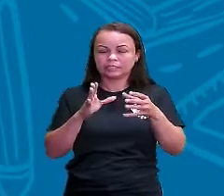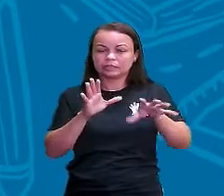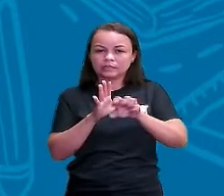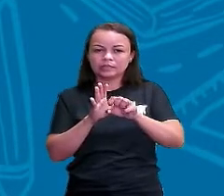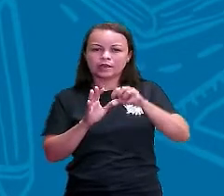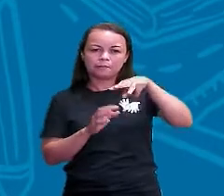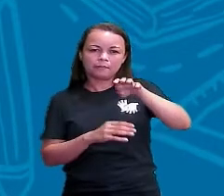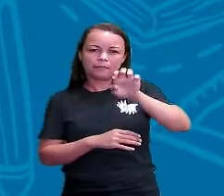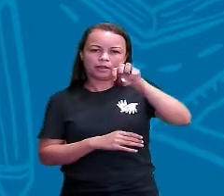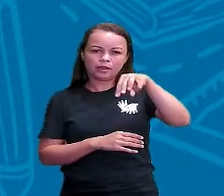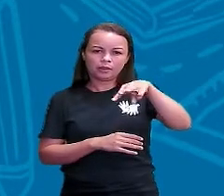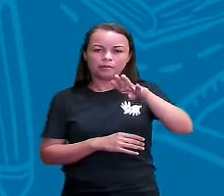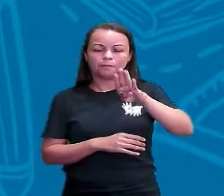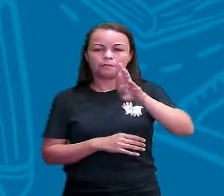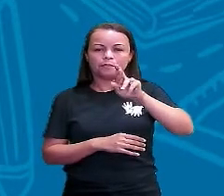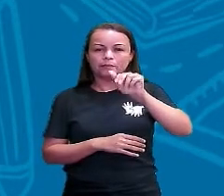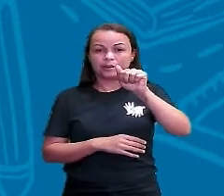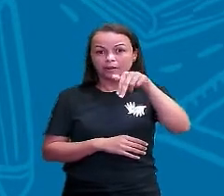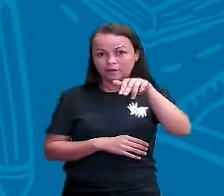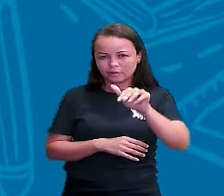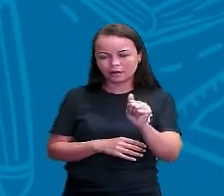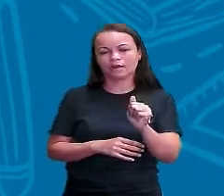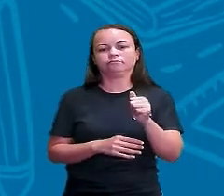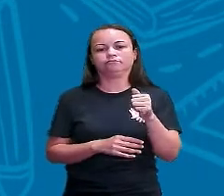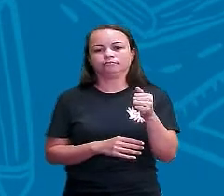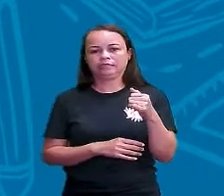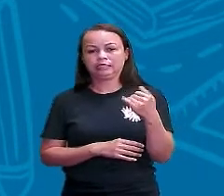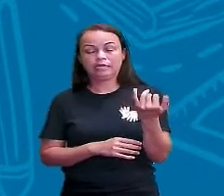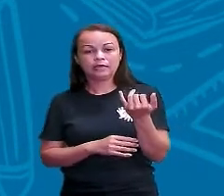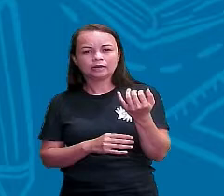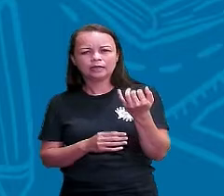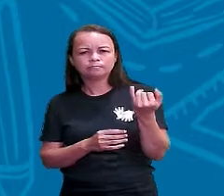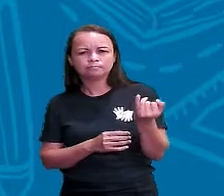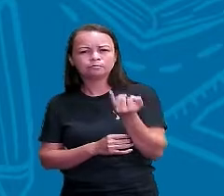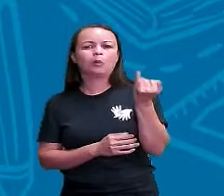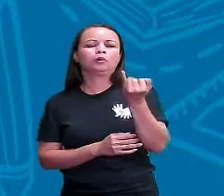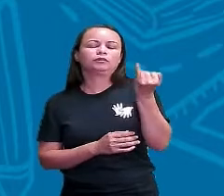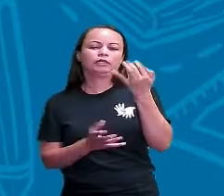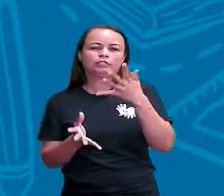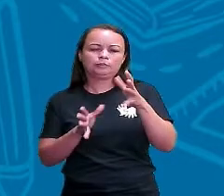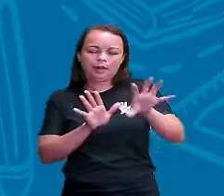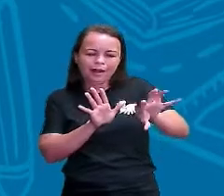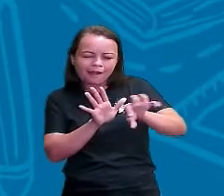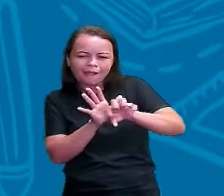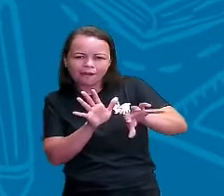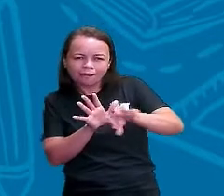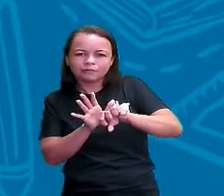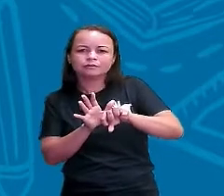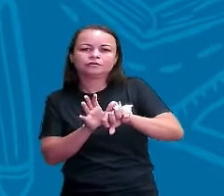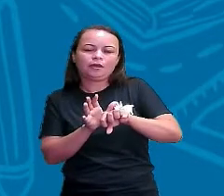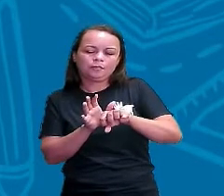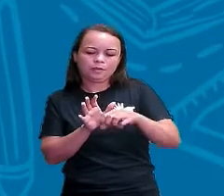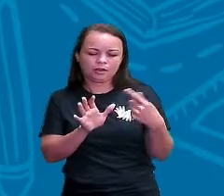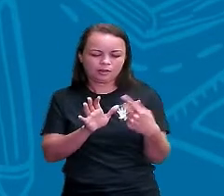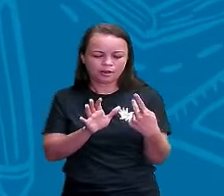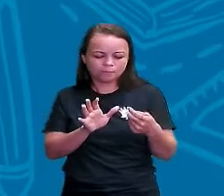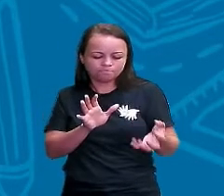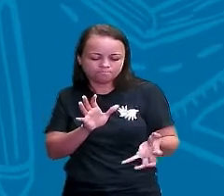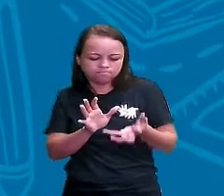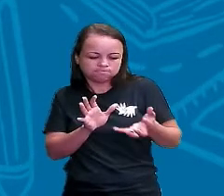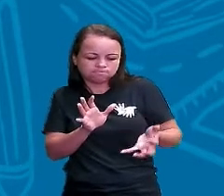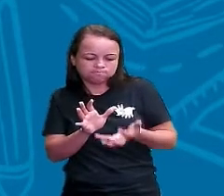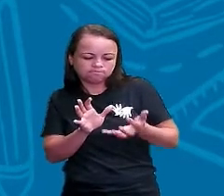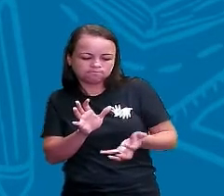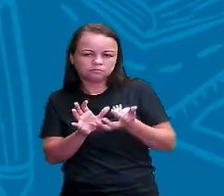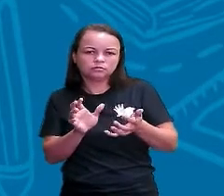que essa célula-alvo, ela é muito específica. Ela é específica para o quê? Para captar, para receber esse estímulo